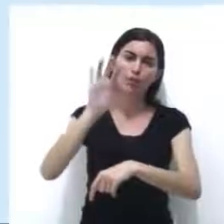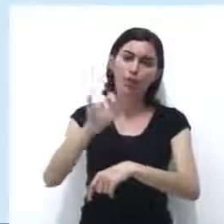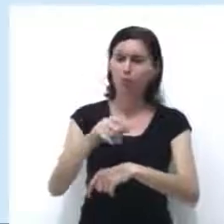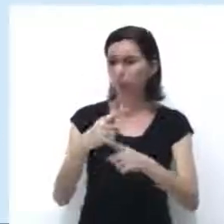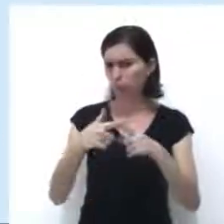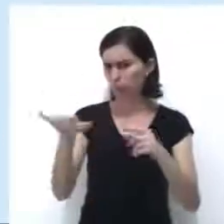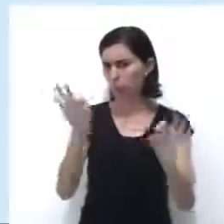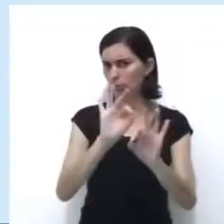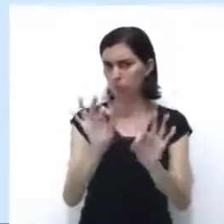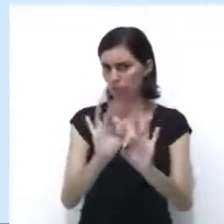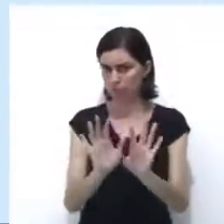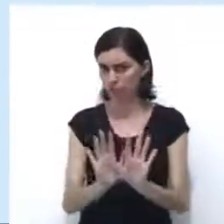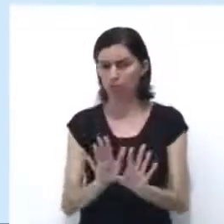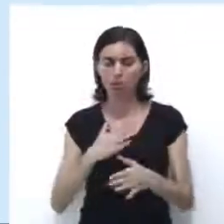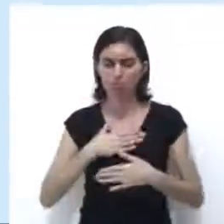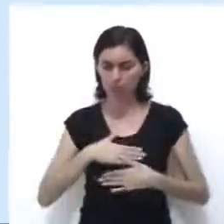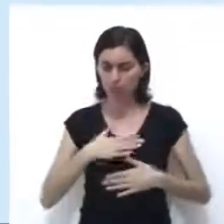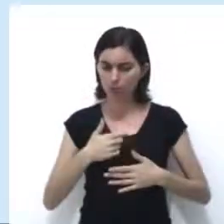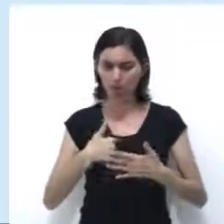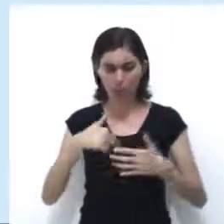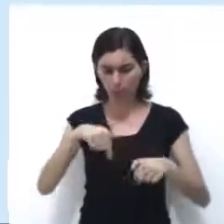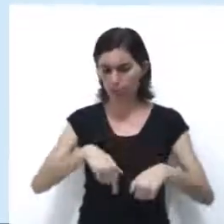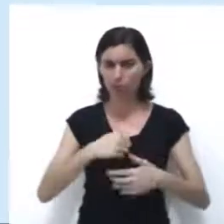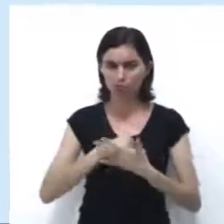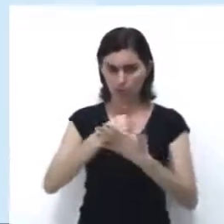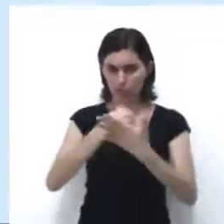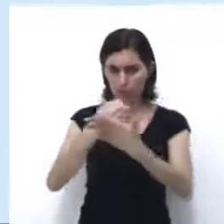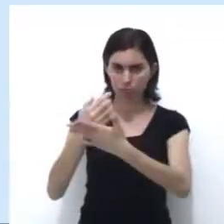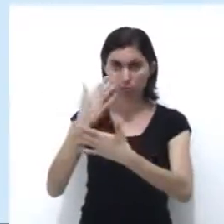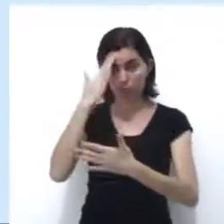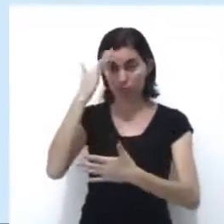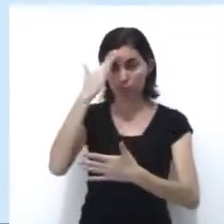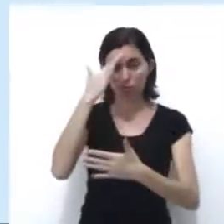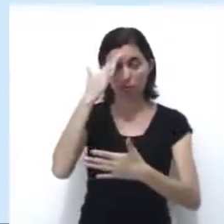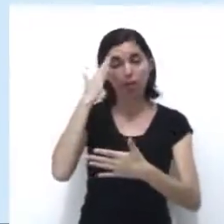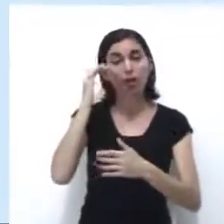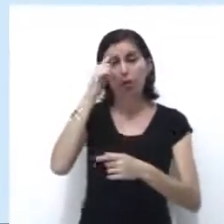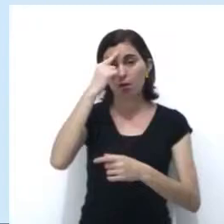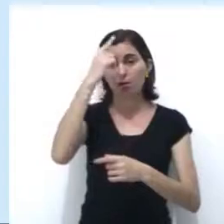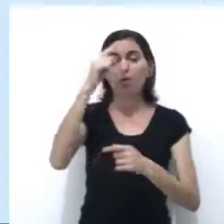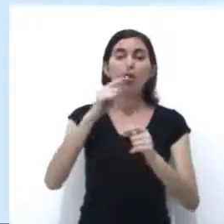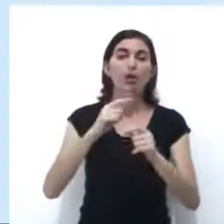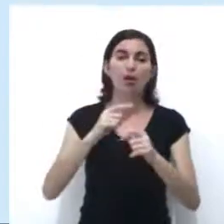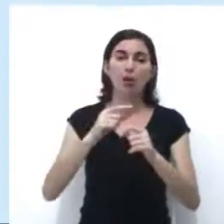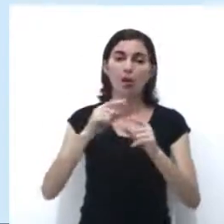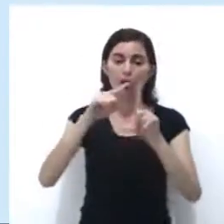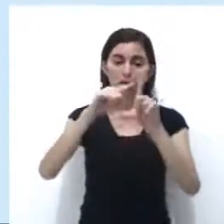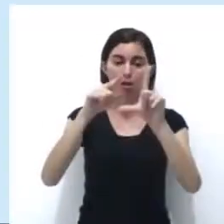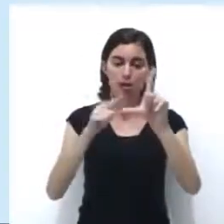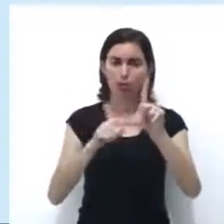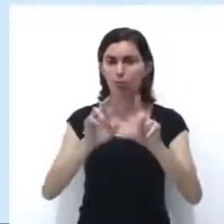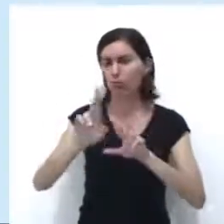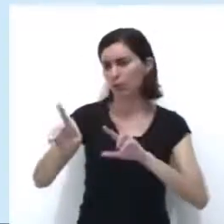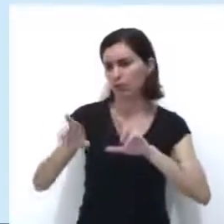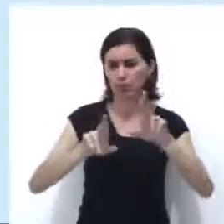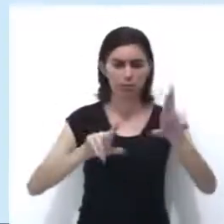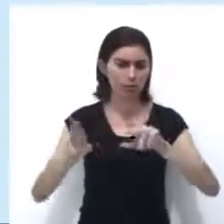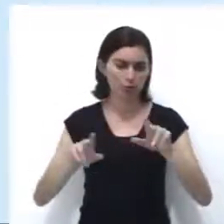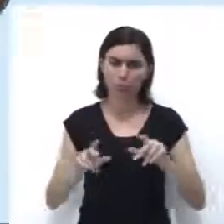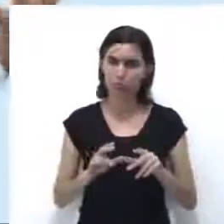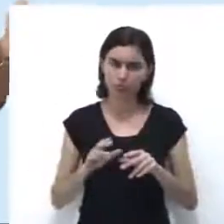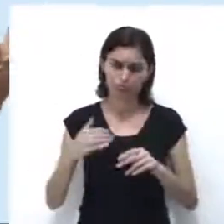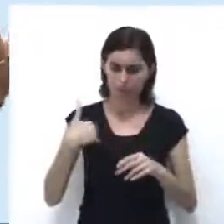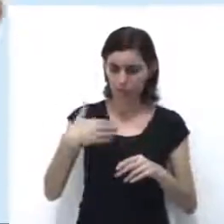não tem problema, fica tranquilo. Eu estou aqui para te ajudar a compreender a ideia de ângulo nas mais diversas